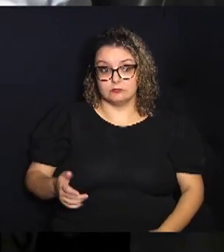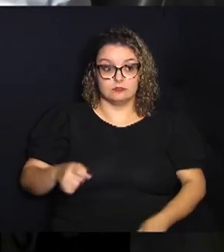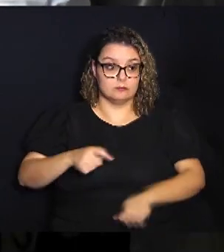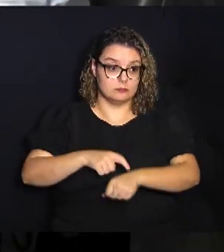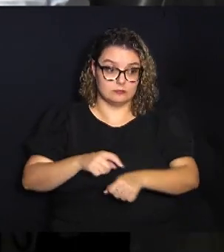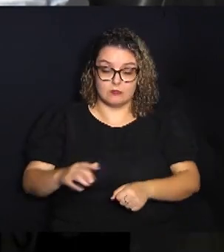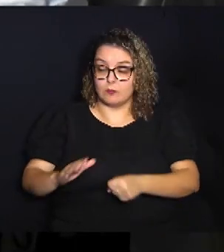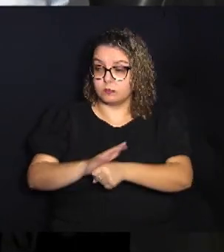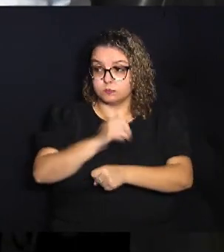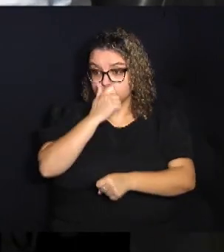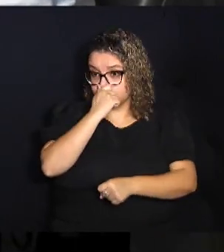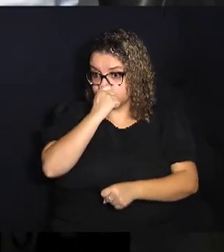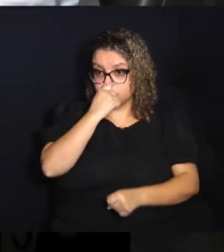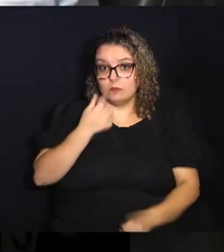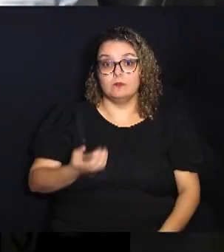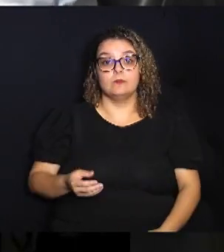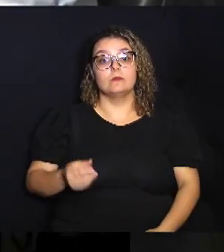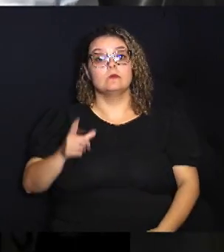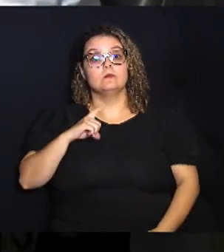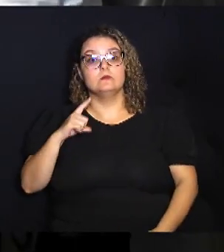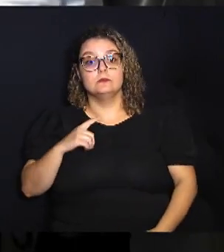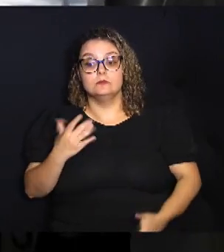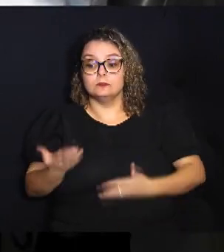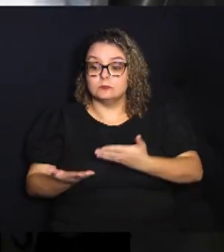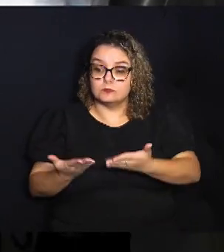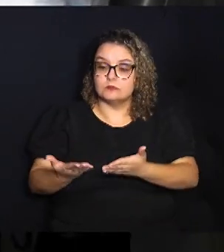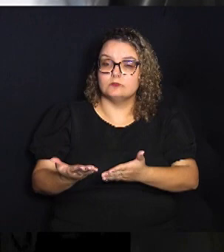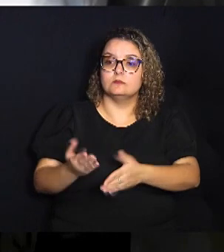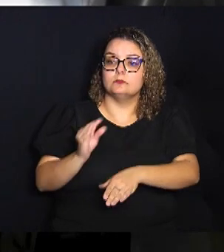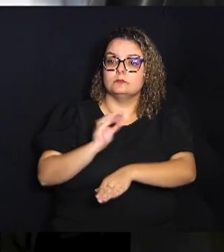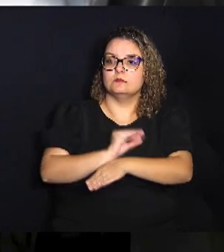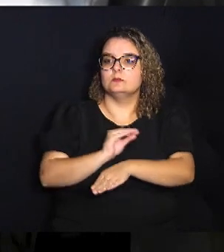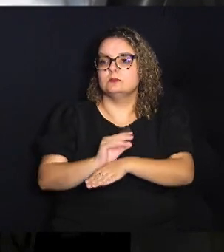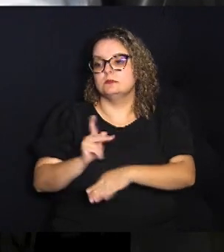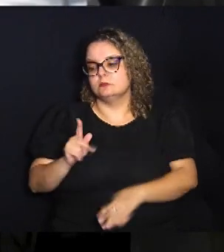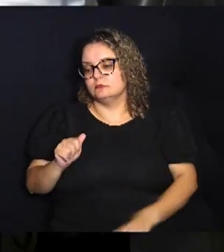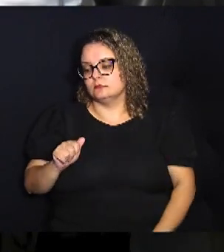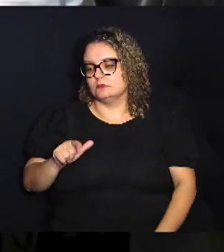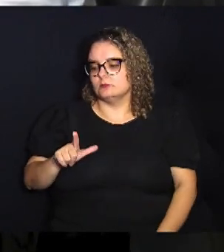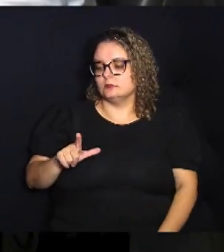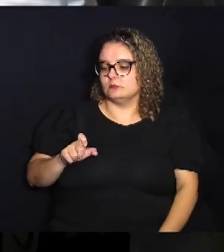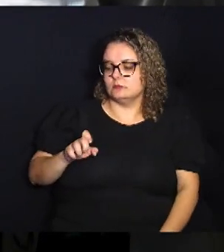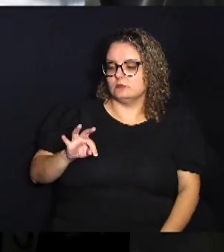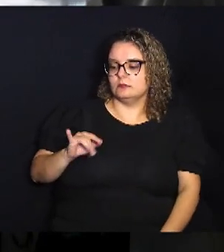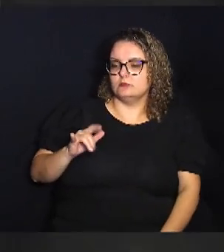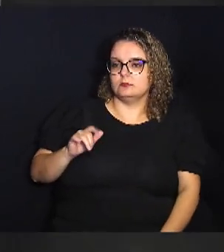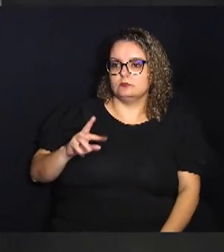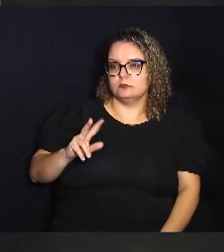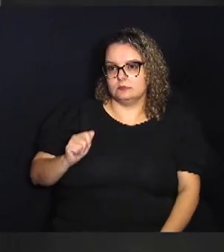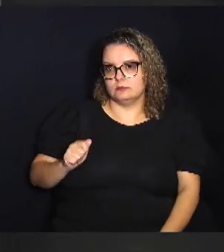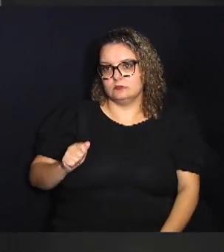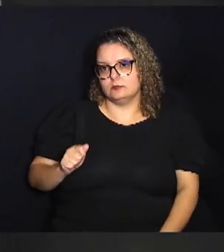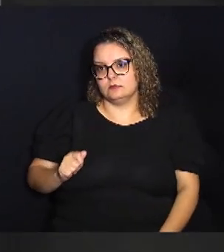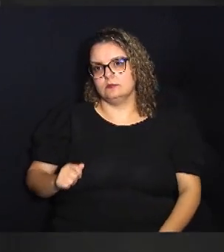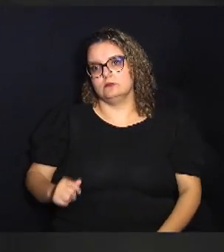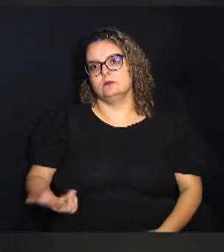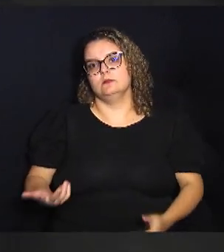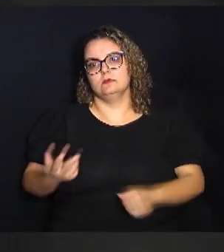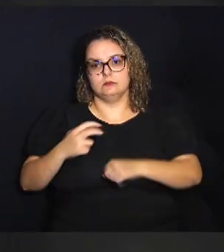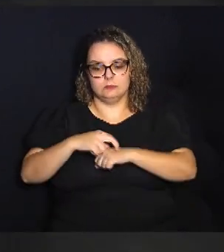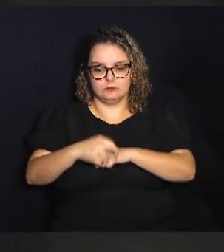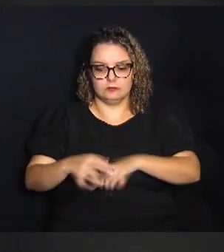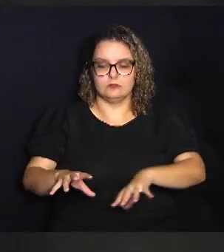tem medidas paliativas aí, mas vocês têm que contaminar primeiro para depois ir lá e fazer o tratamento. O